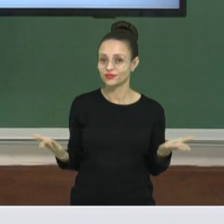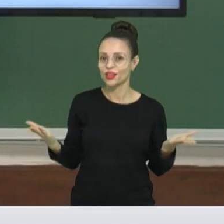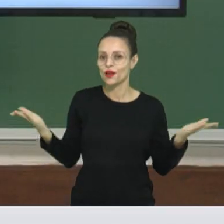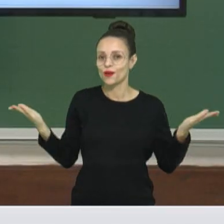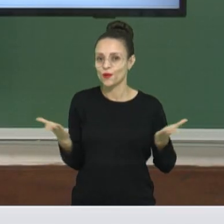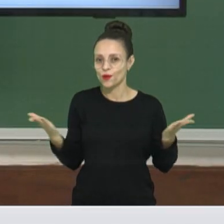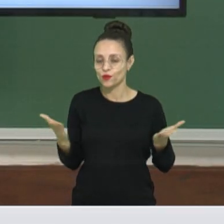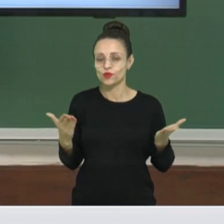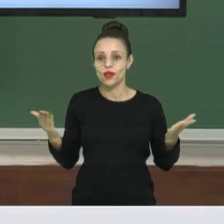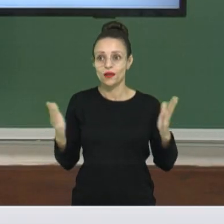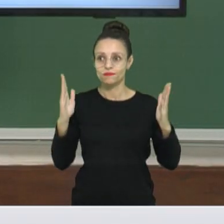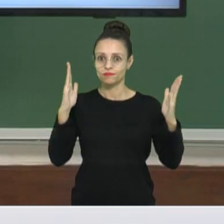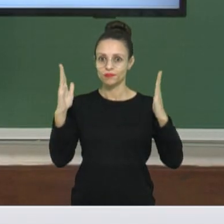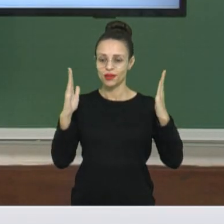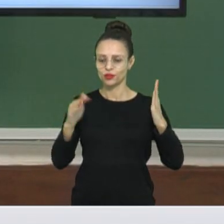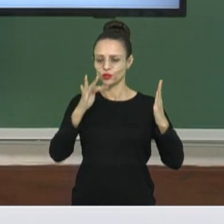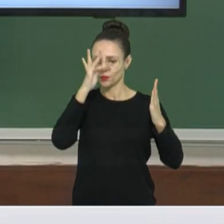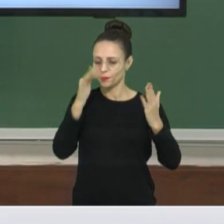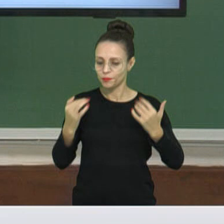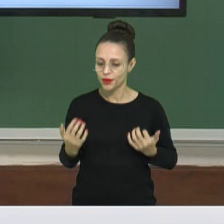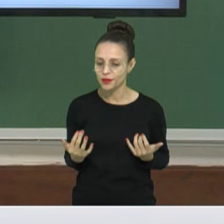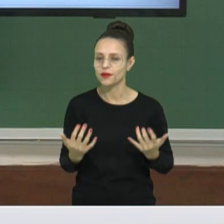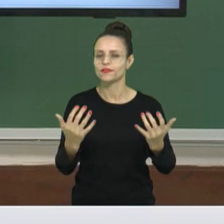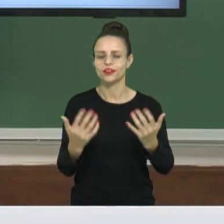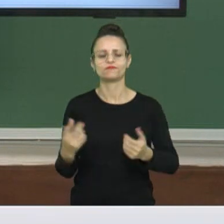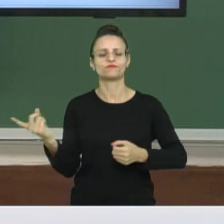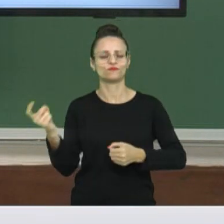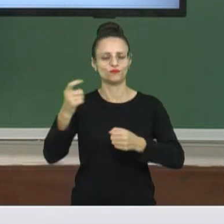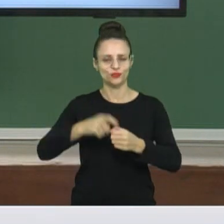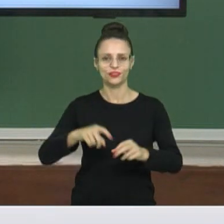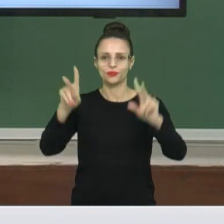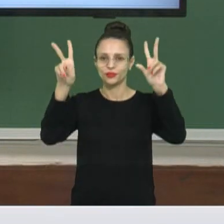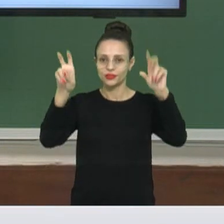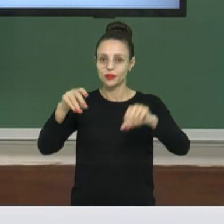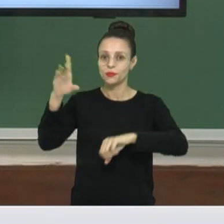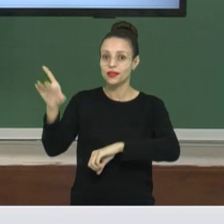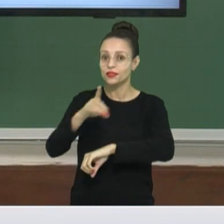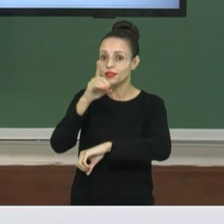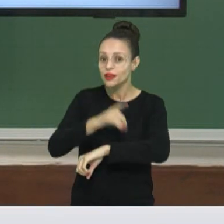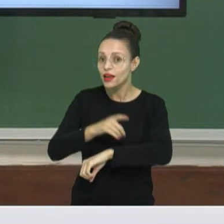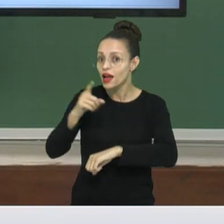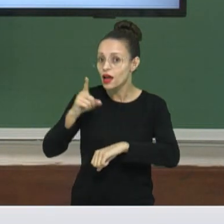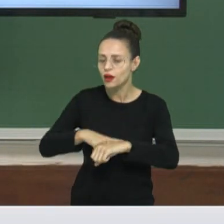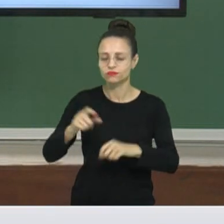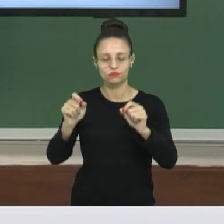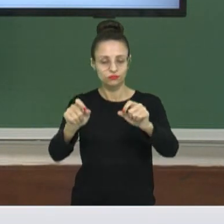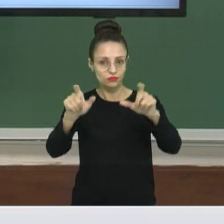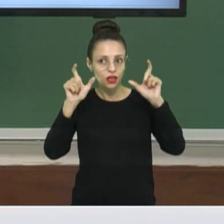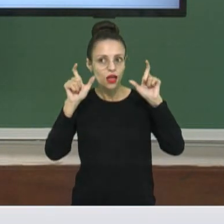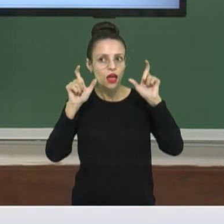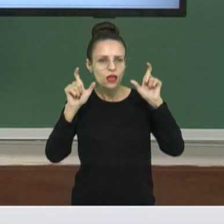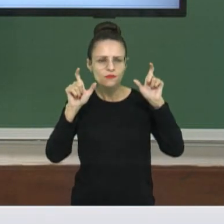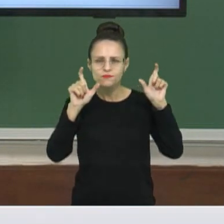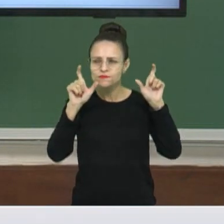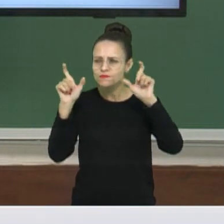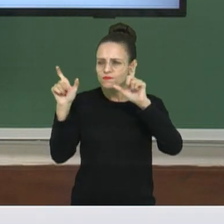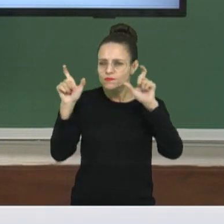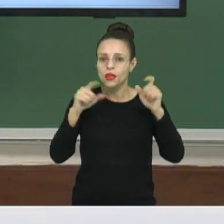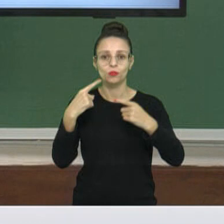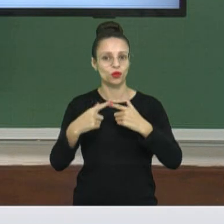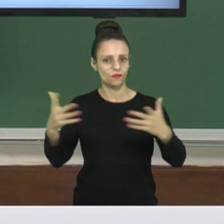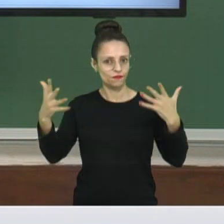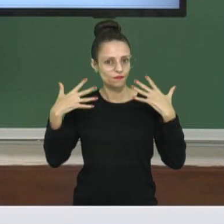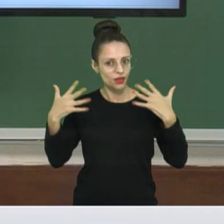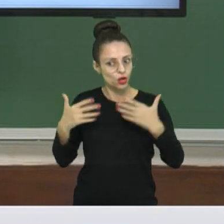estando agora na primavera, voltamos a falar desse assunto. É hora de abrir os olhos e ficar bastante atento, porque o